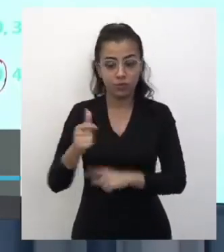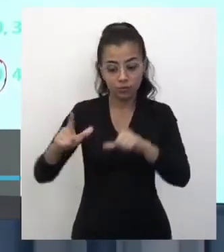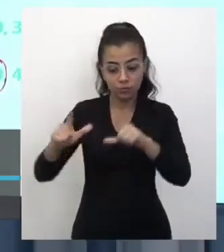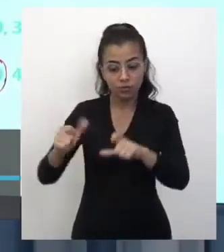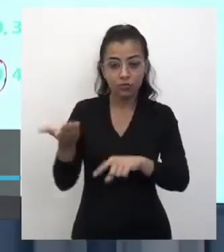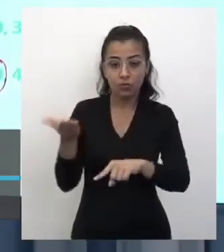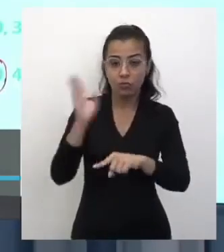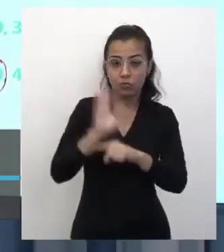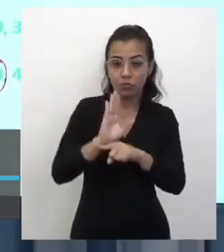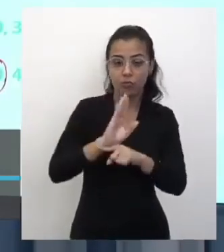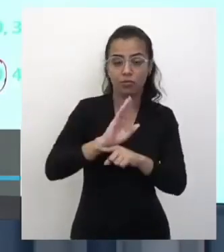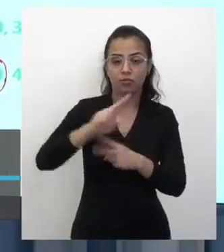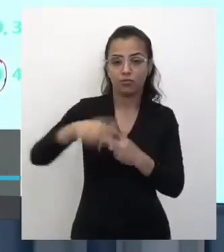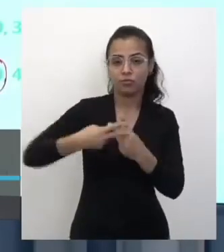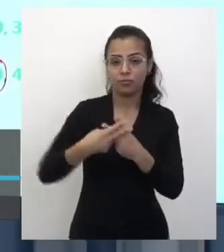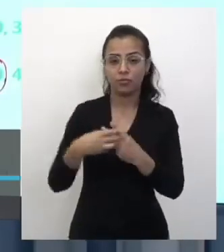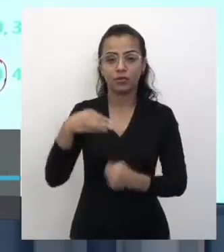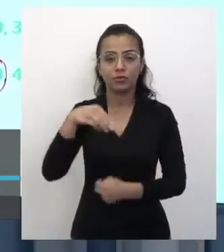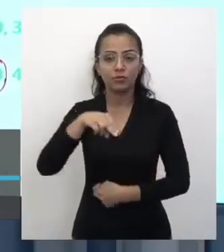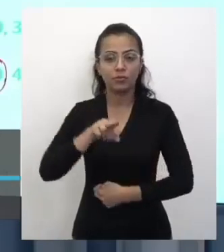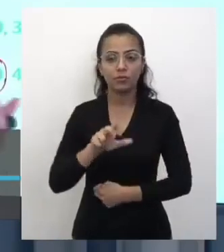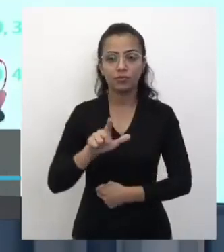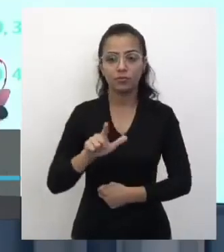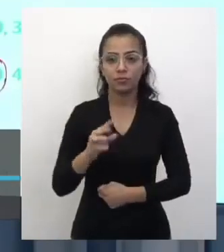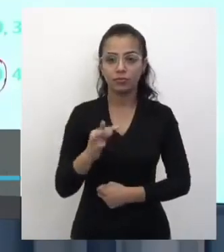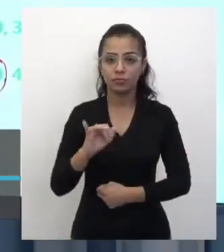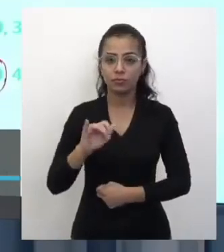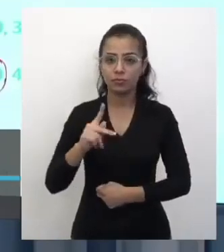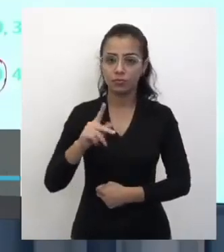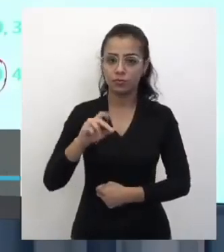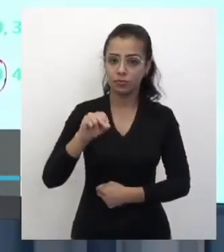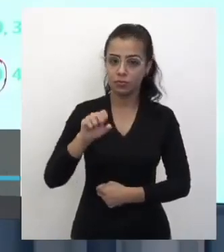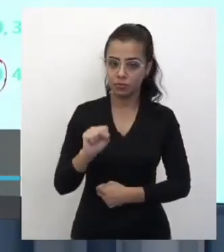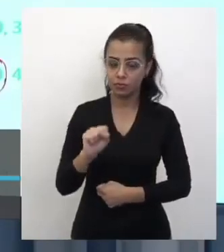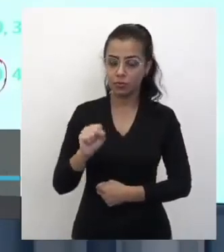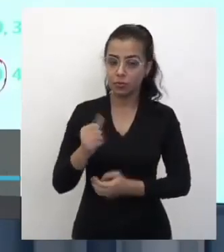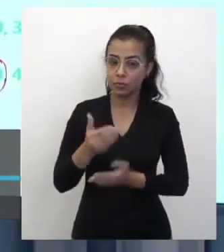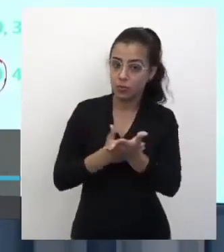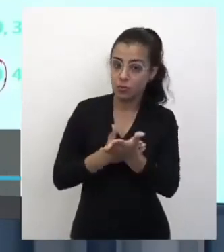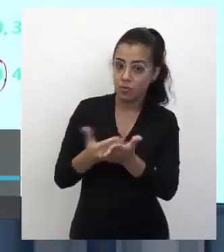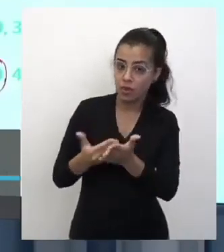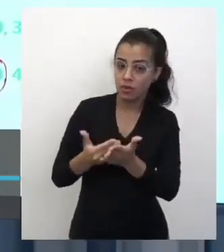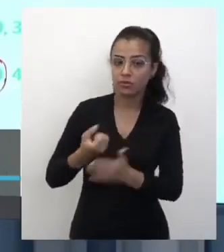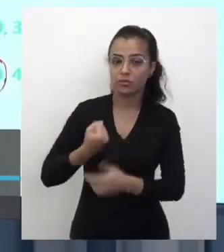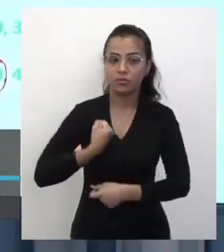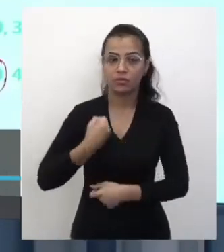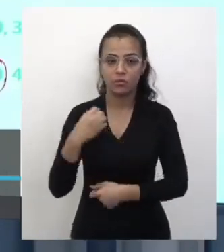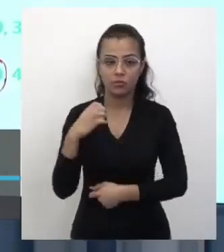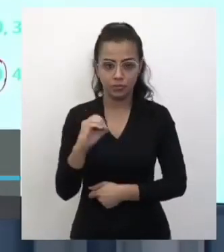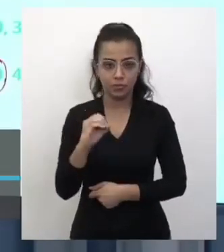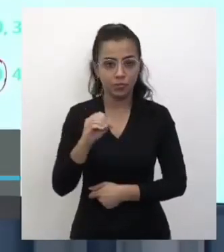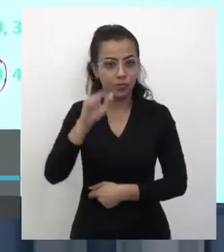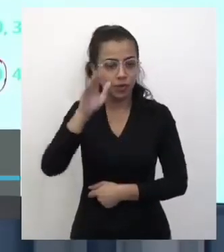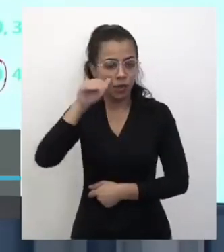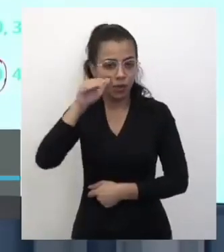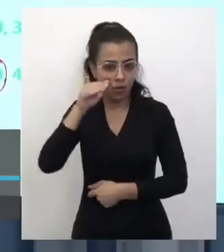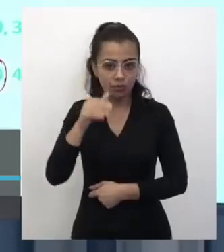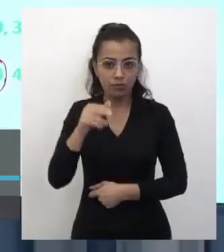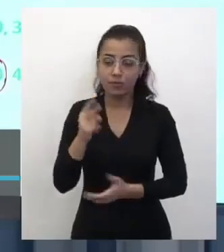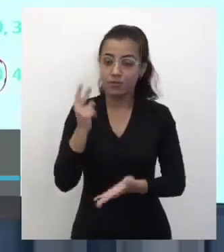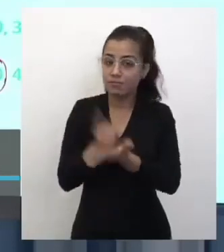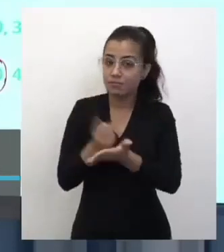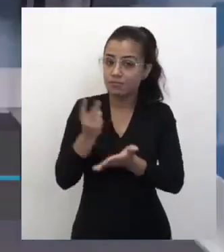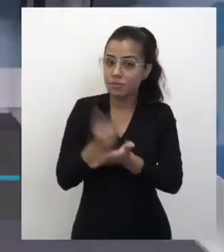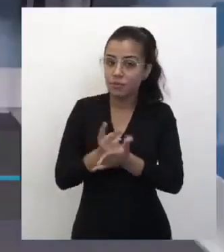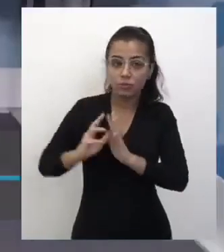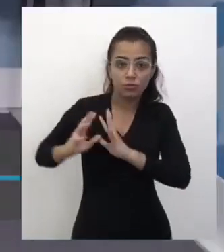coloca lá, múltiplos. Inicia pelo 0, né? Então, o 0 aí, se você ver curiosamente, é o primeiro múltiplo de todos, né,